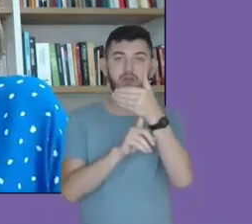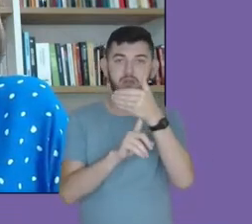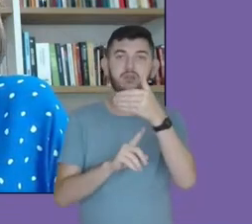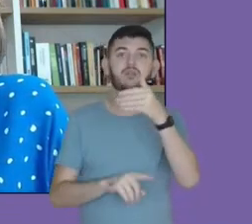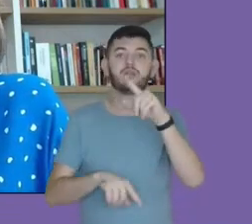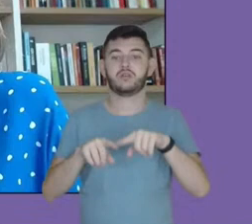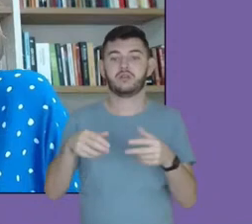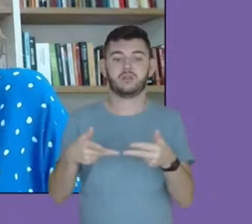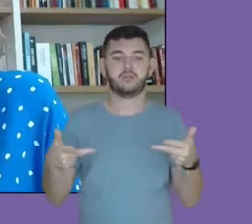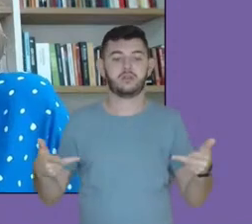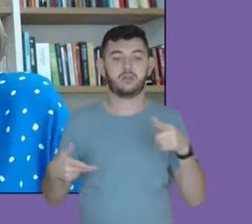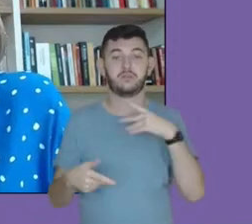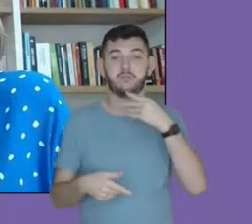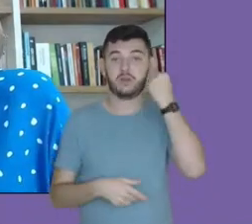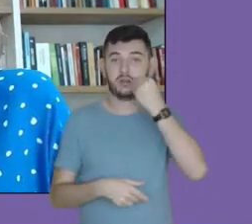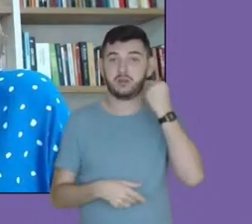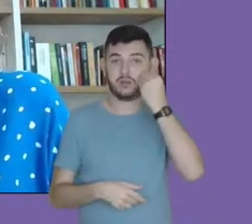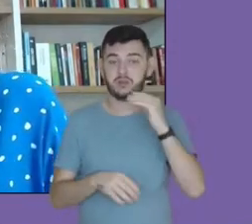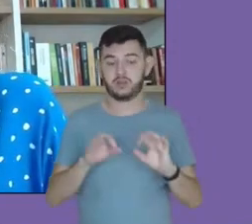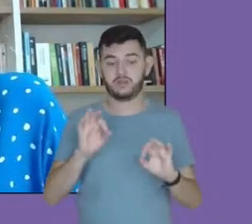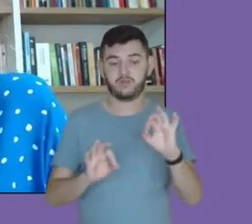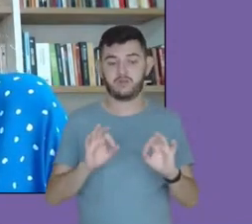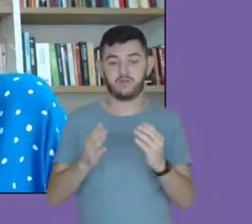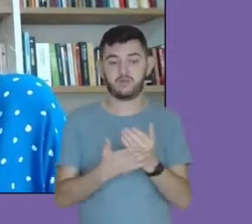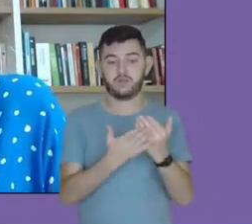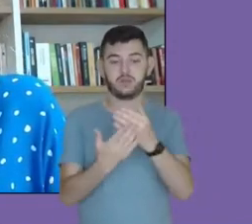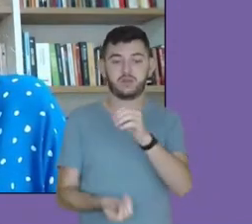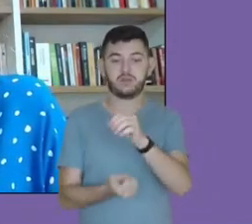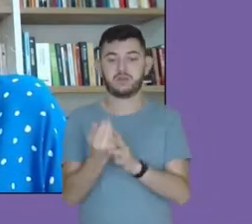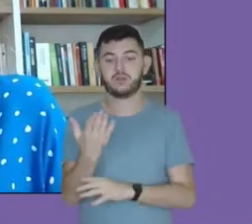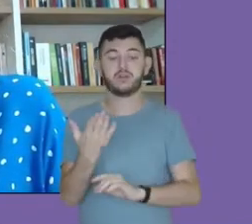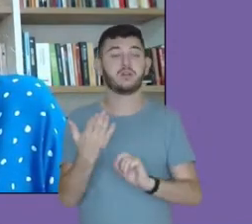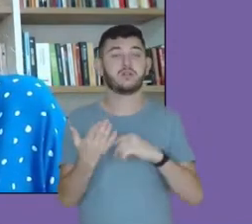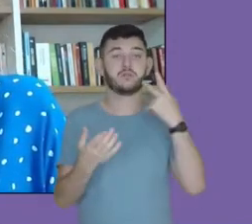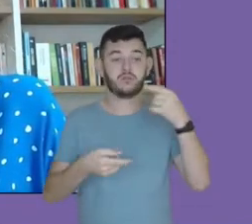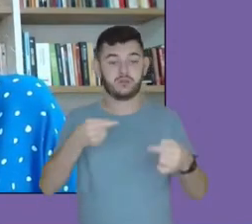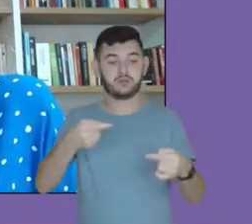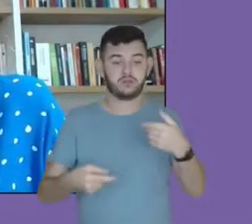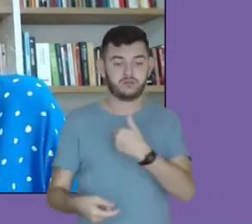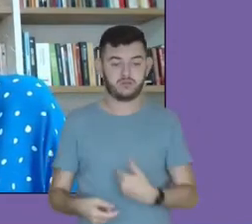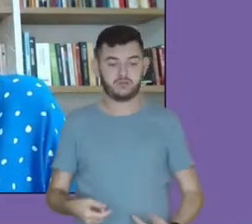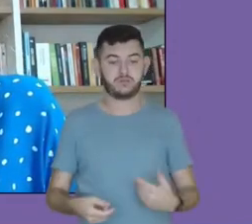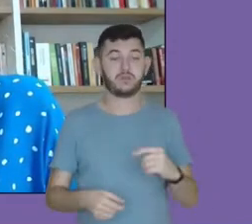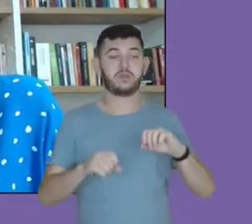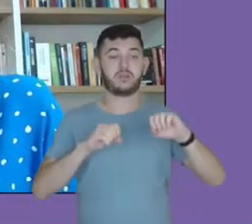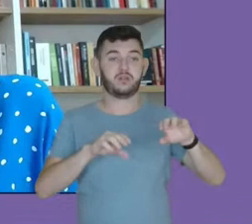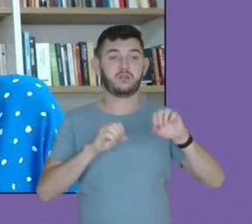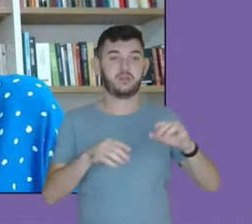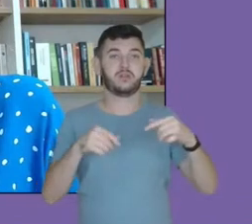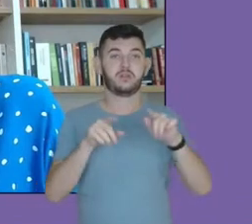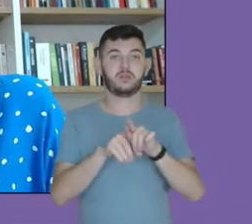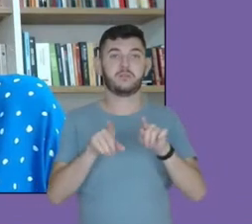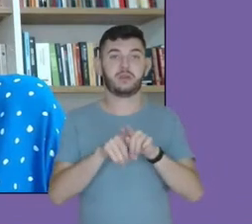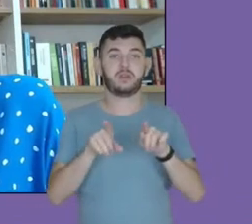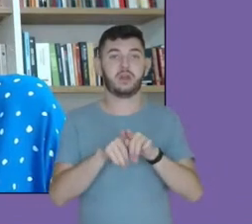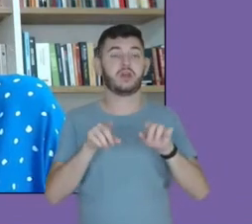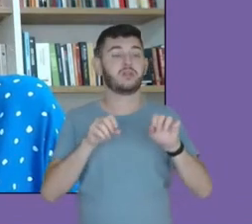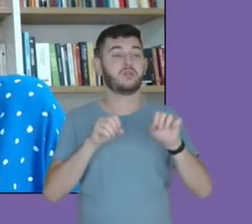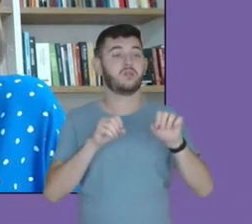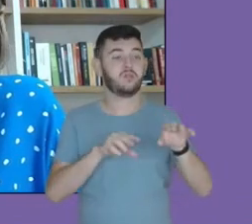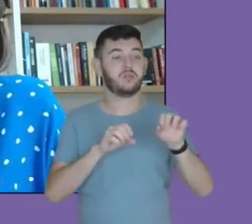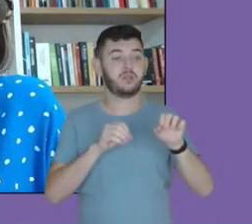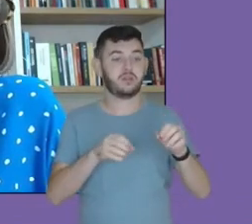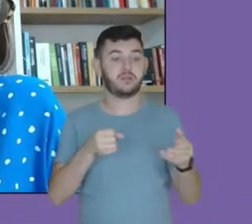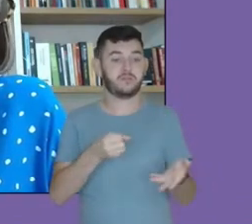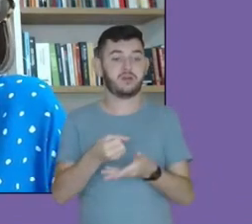na formulação e gestão de políticas públicas educacionais, assim como na docência em nível básico e superior. Ela teve atuação no